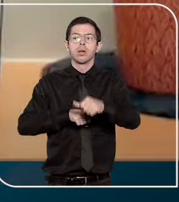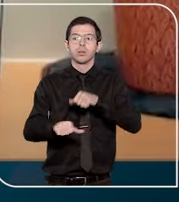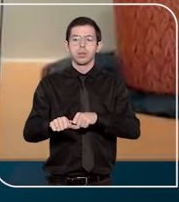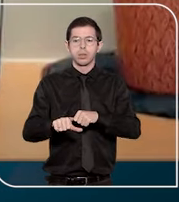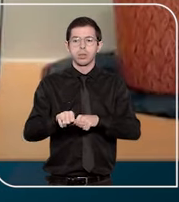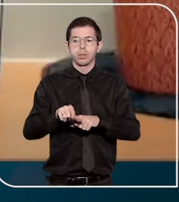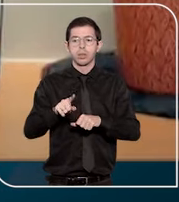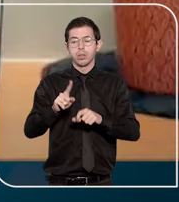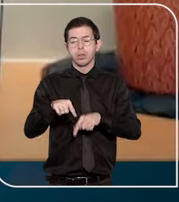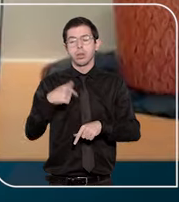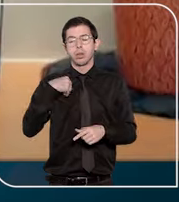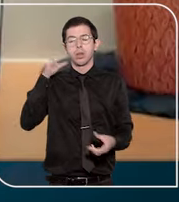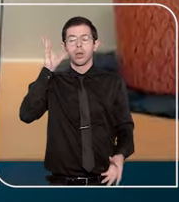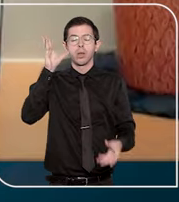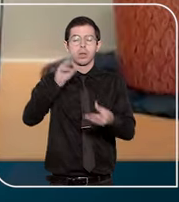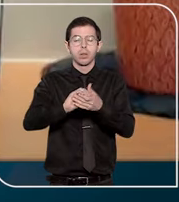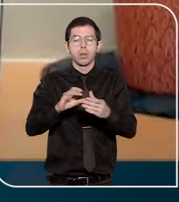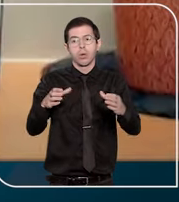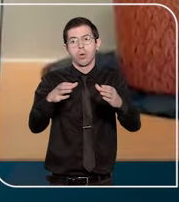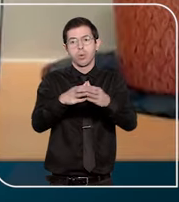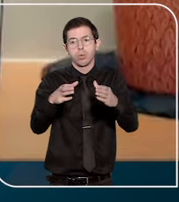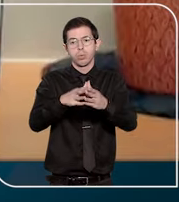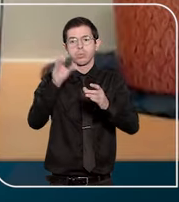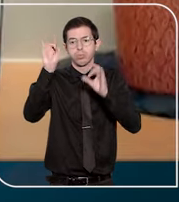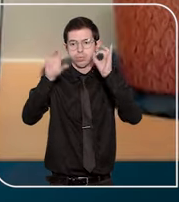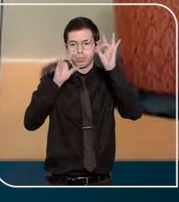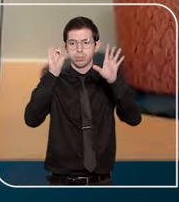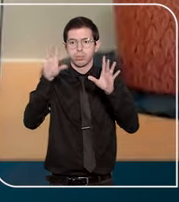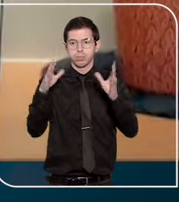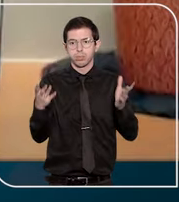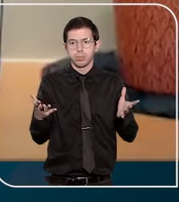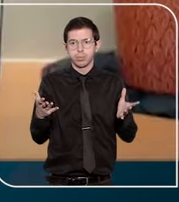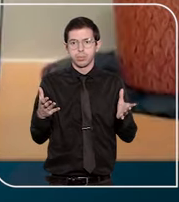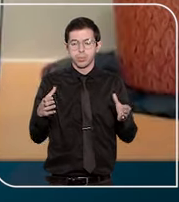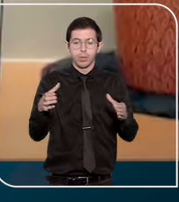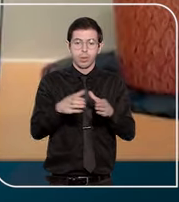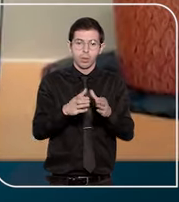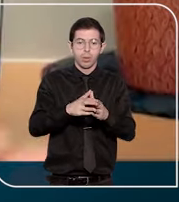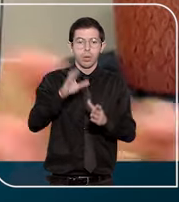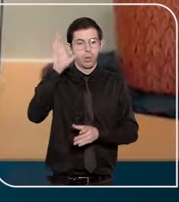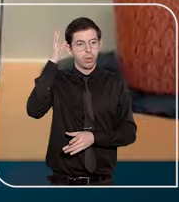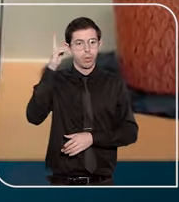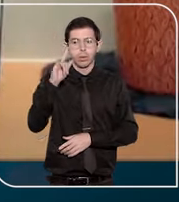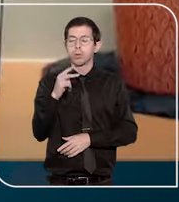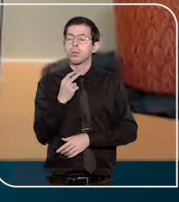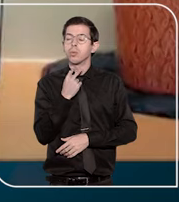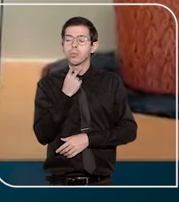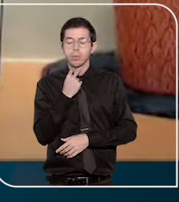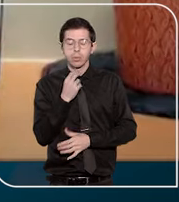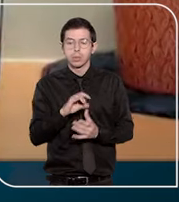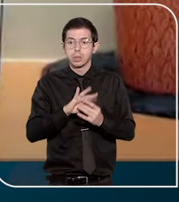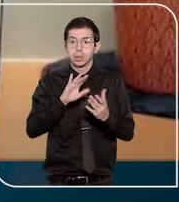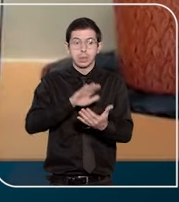foi o entendimento firmado pela Corte Especial. O órgão julgador não pode deixar de se tratar em razão de